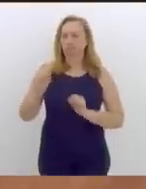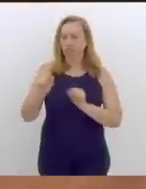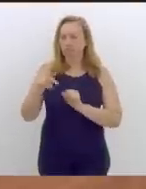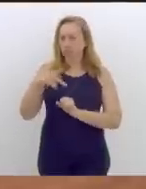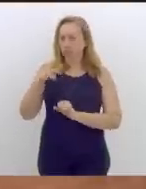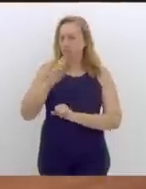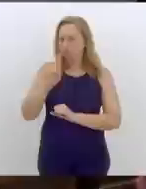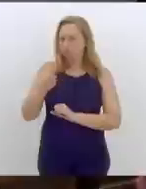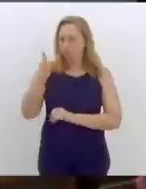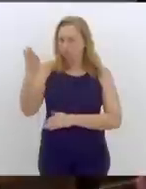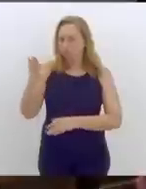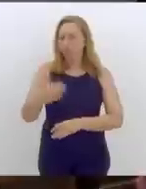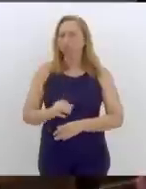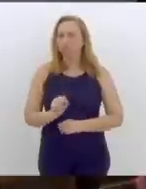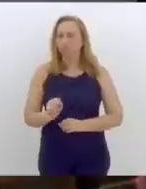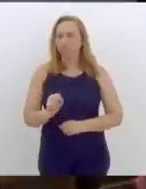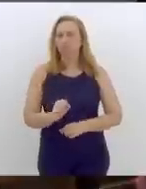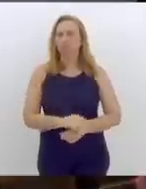favor